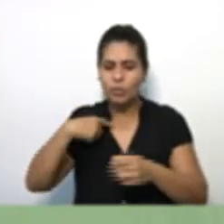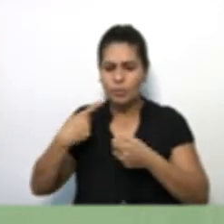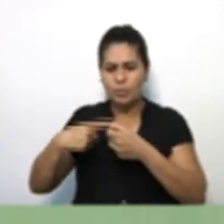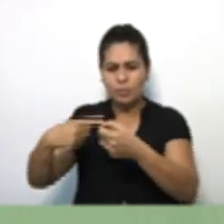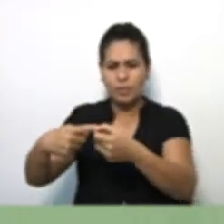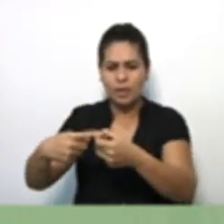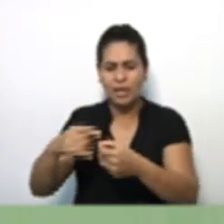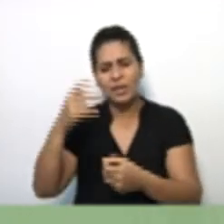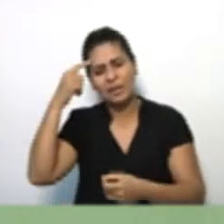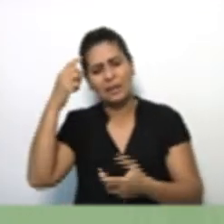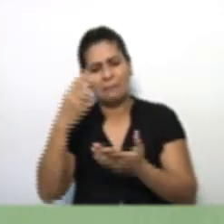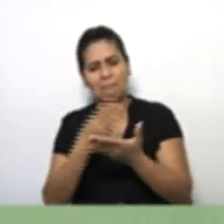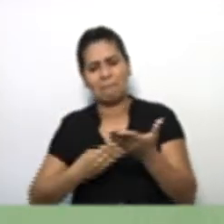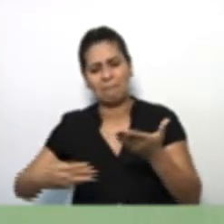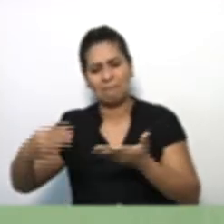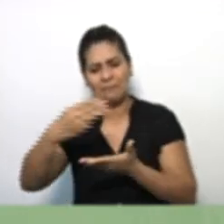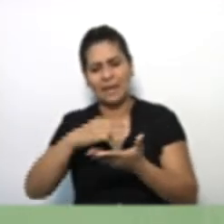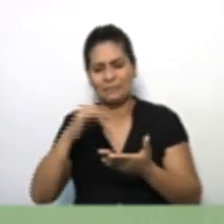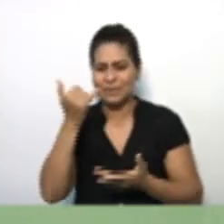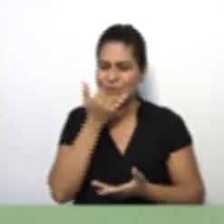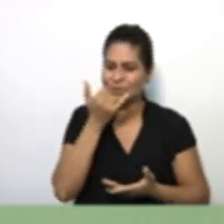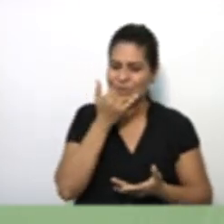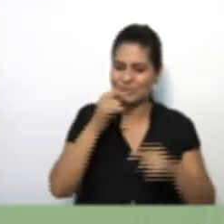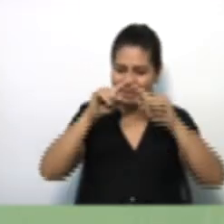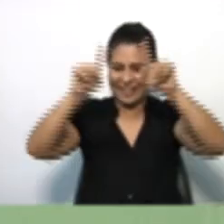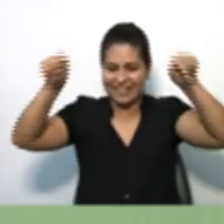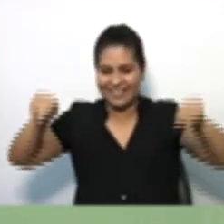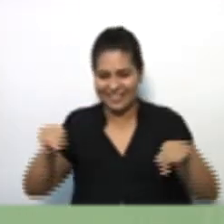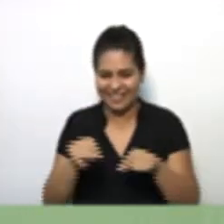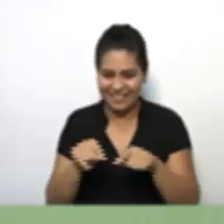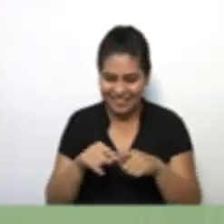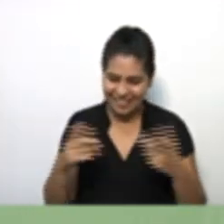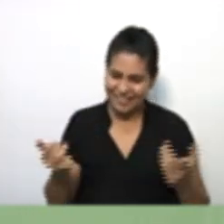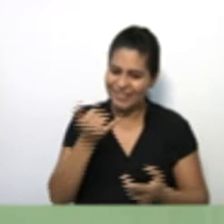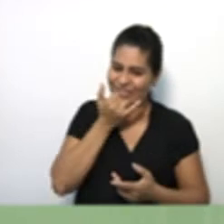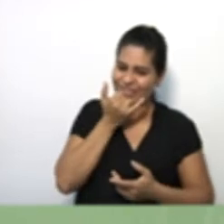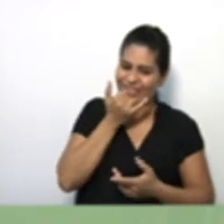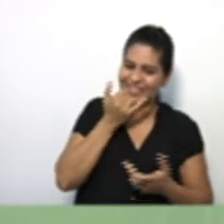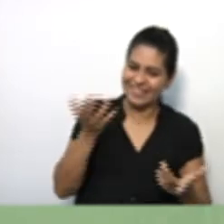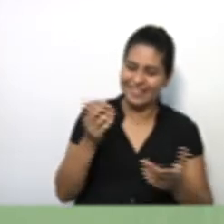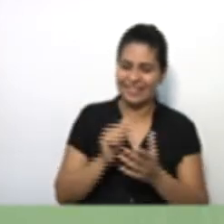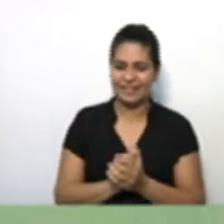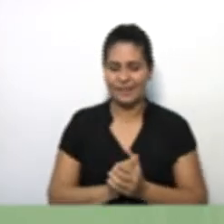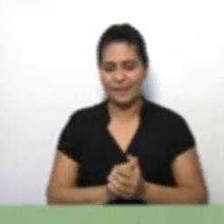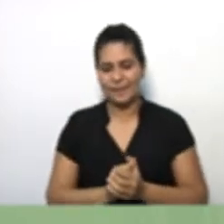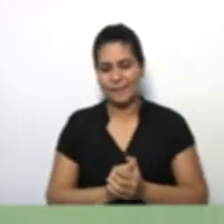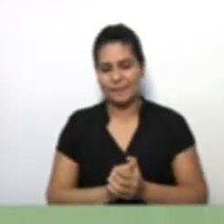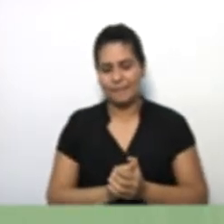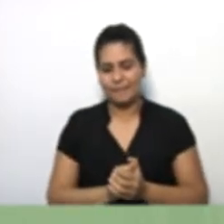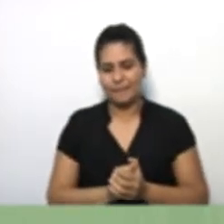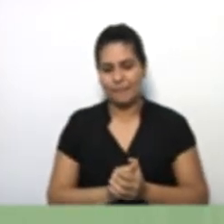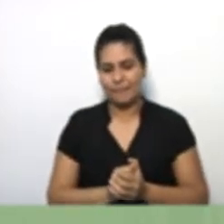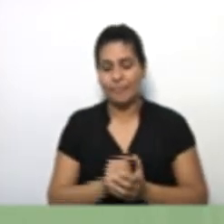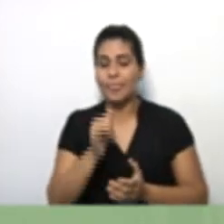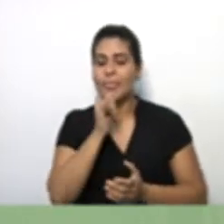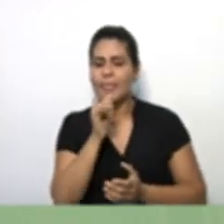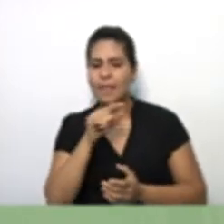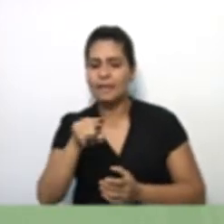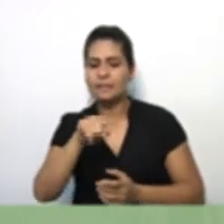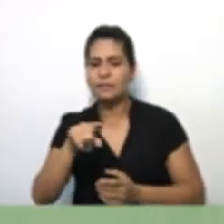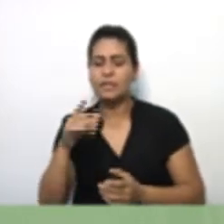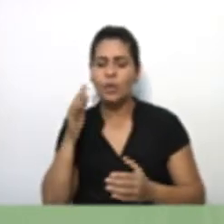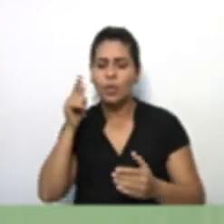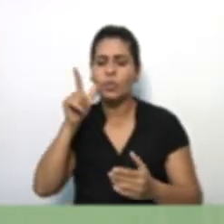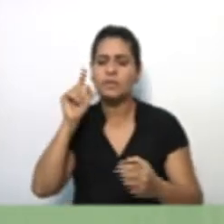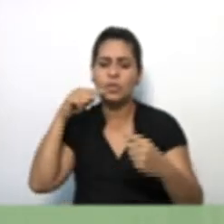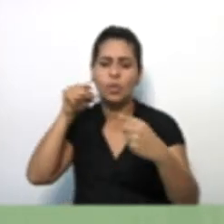mapa, eu fiz um quadrado, né? Esse mapa do estado de Rondônia ficou meio quadrado aqui. Legal? Então assim, ó, nós precisamos saber até se nós estamos